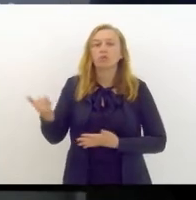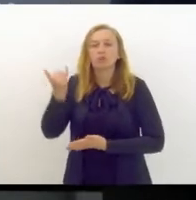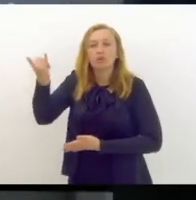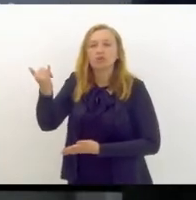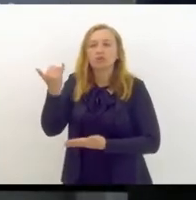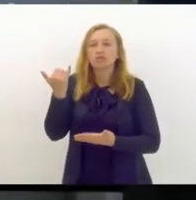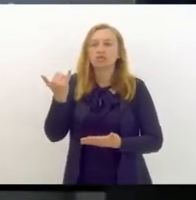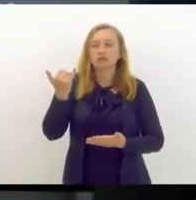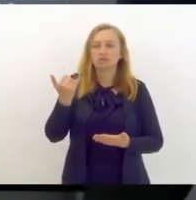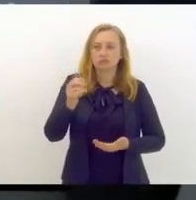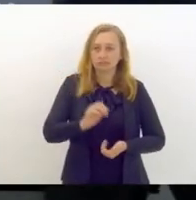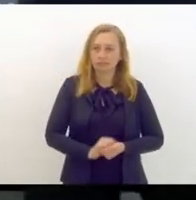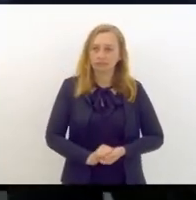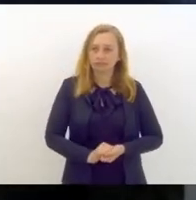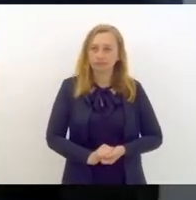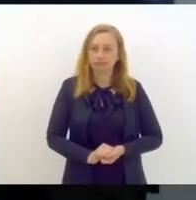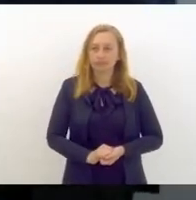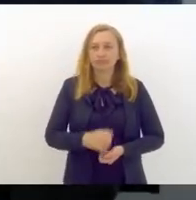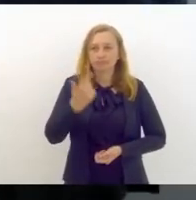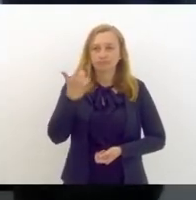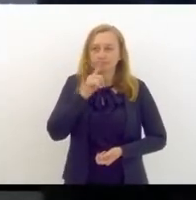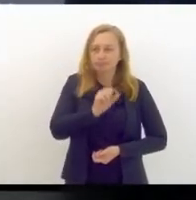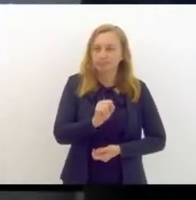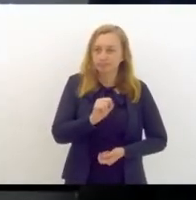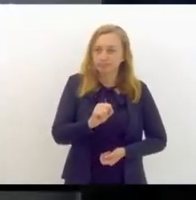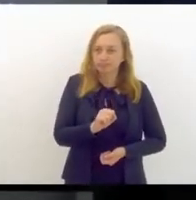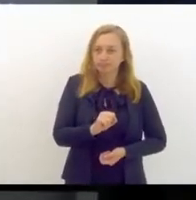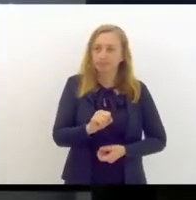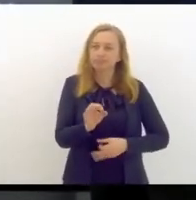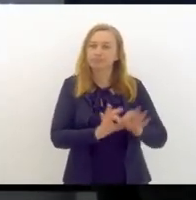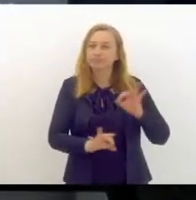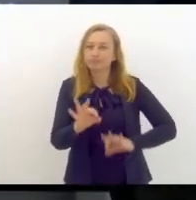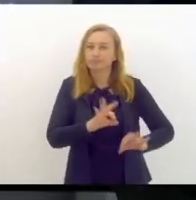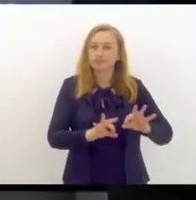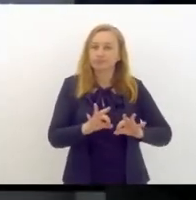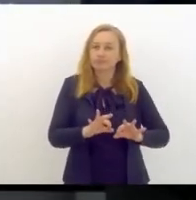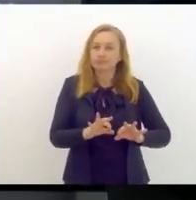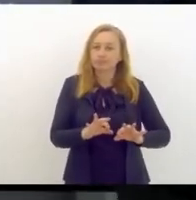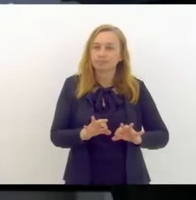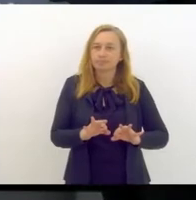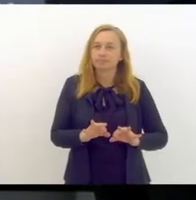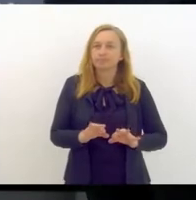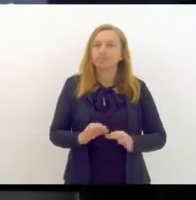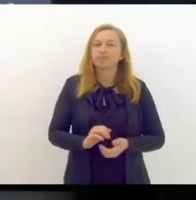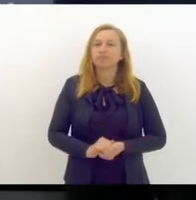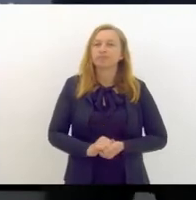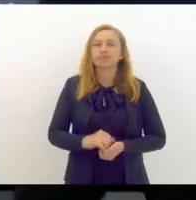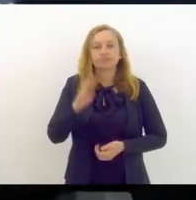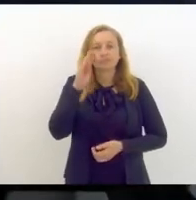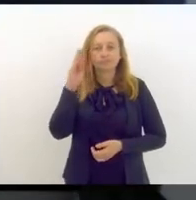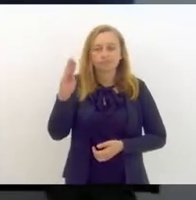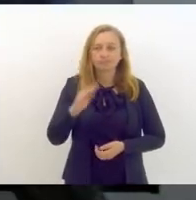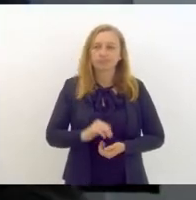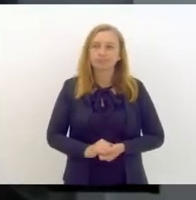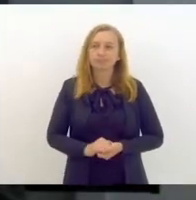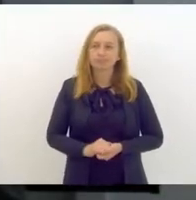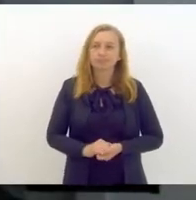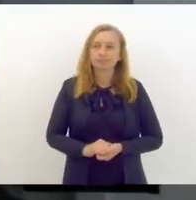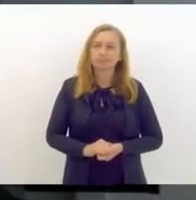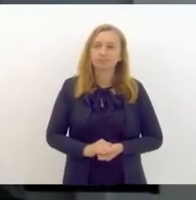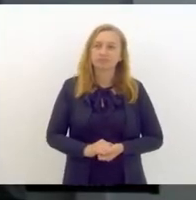desse instrumento? A gente consegue, por meio da elaboração desse plano de manejo, principalmente